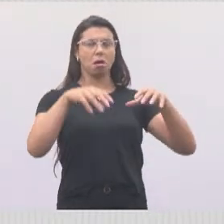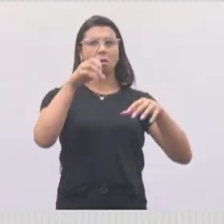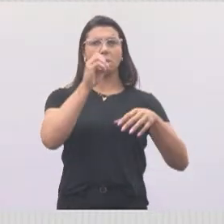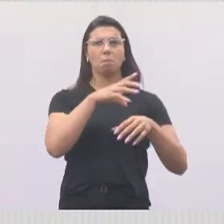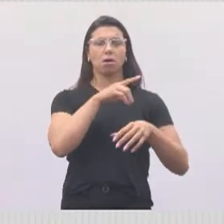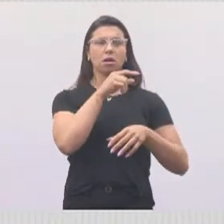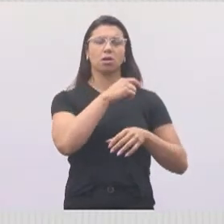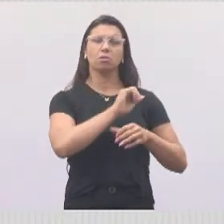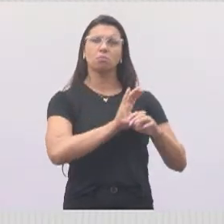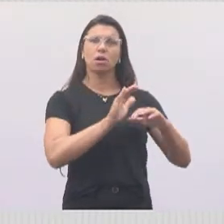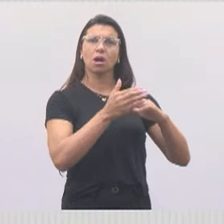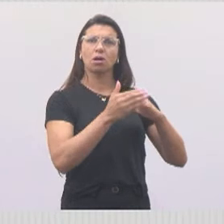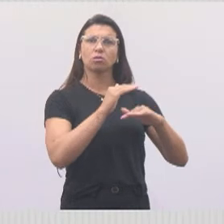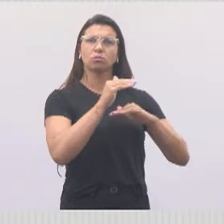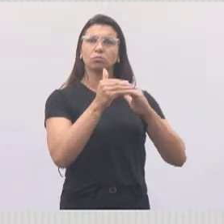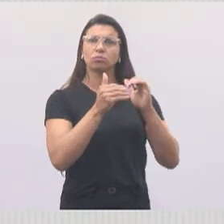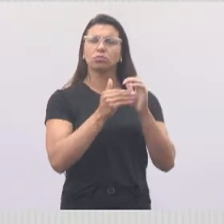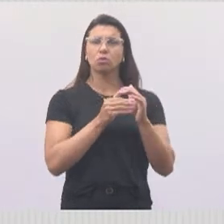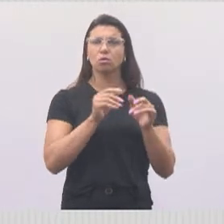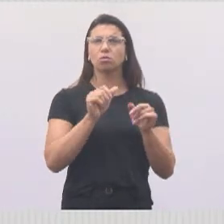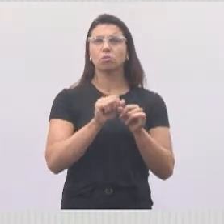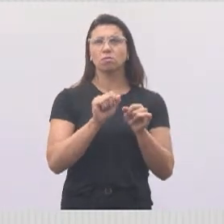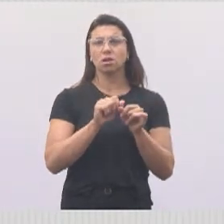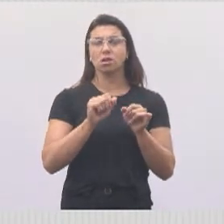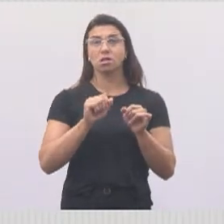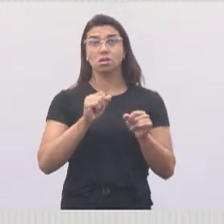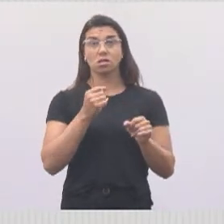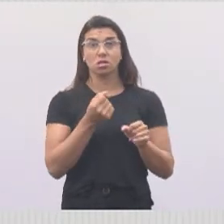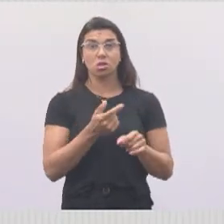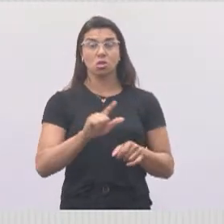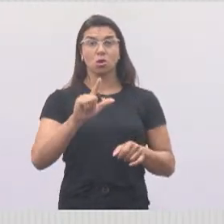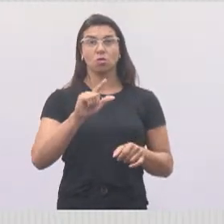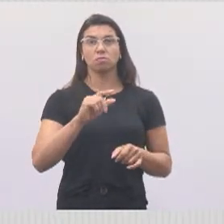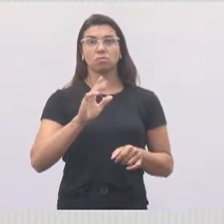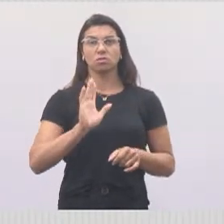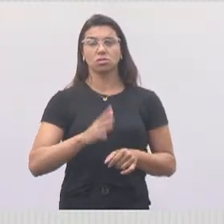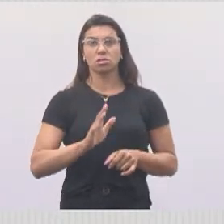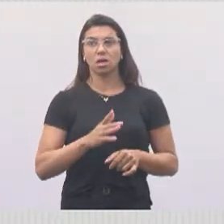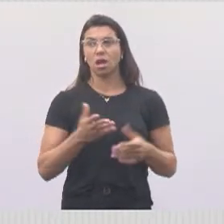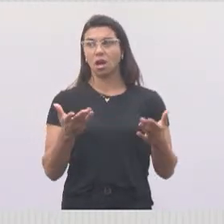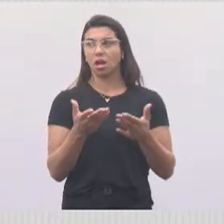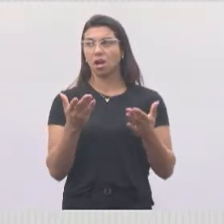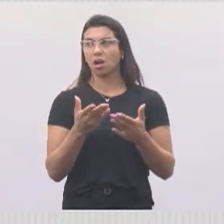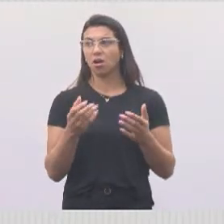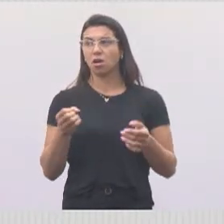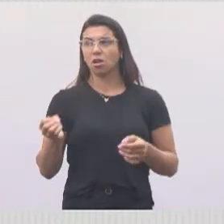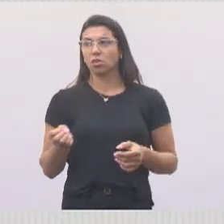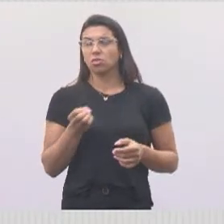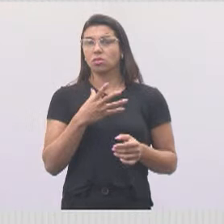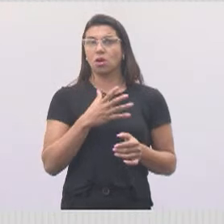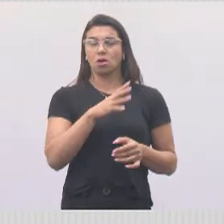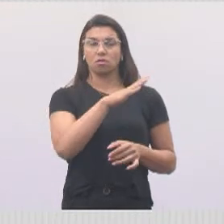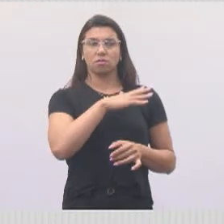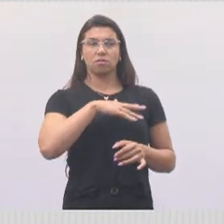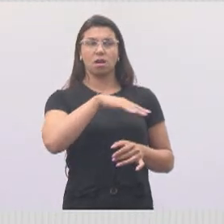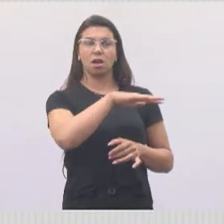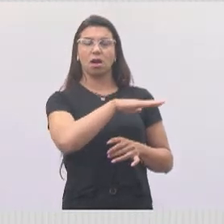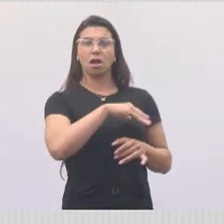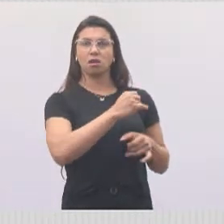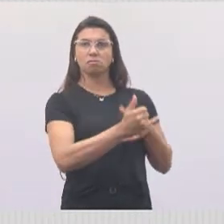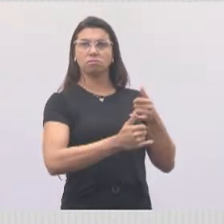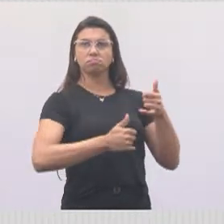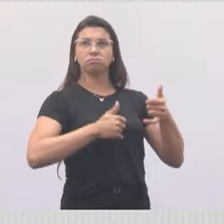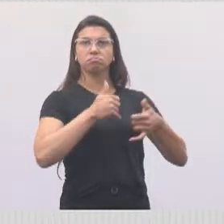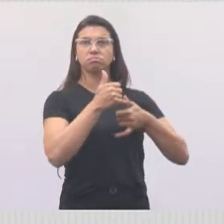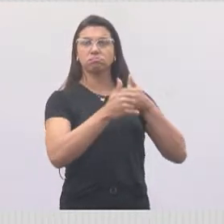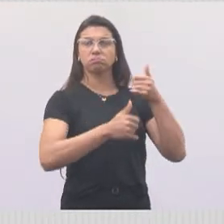bairro. Então, agora vai ser apresentada a nova área de lazer. Nova não, a área de lazer, porque